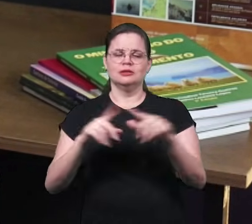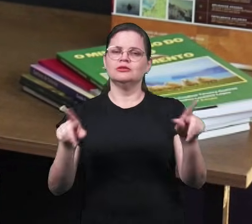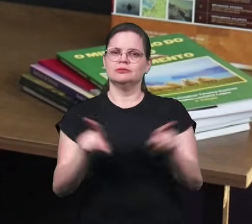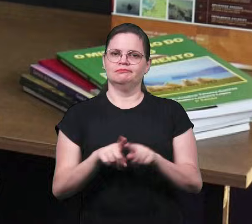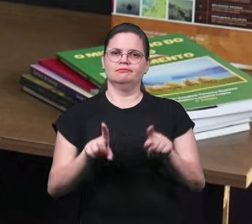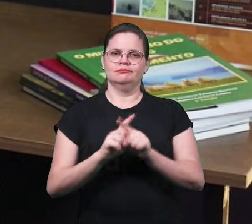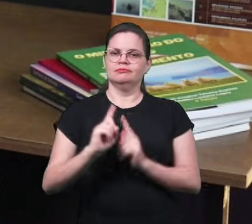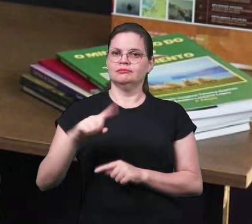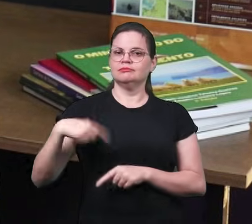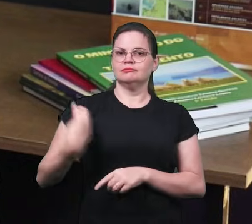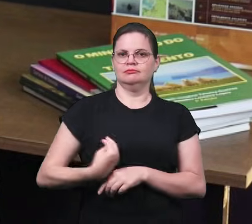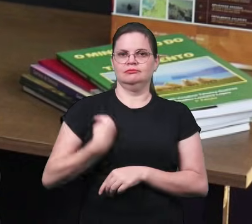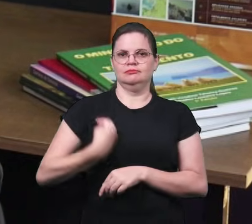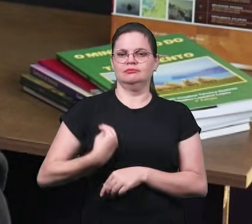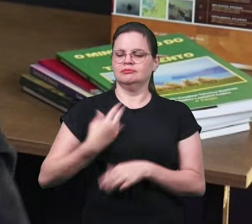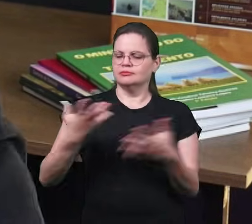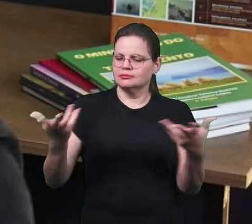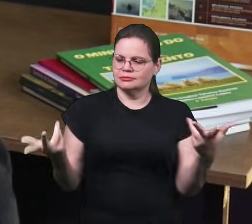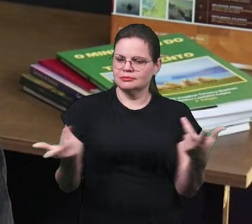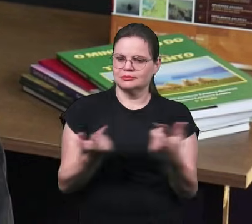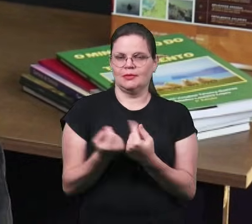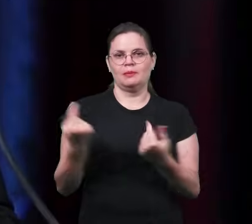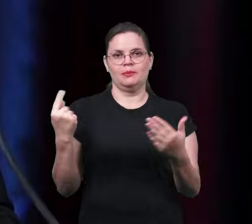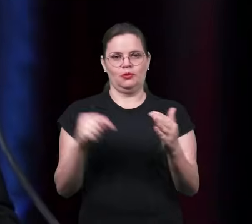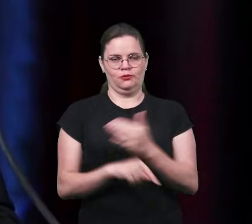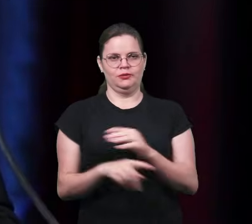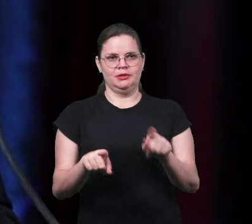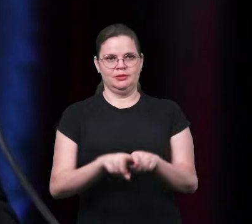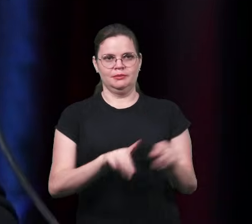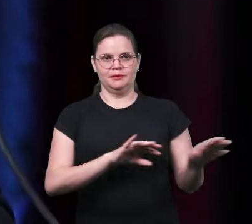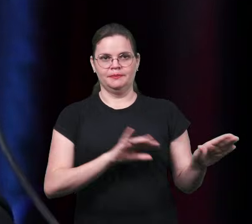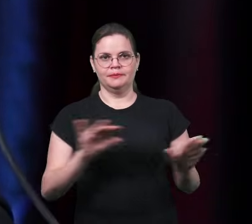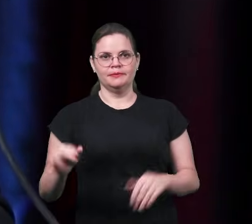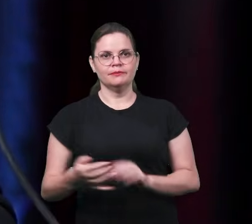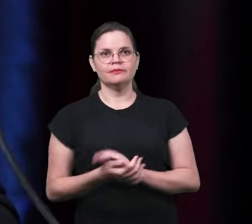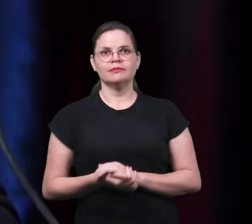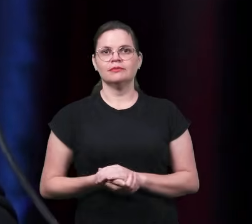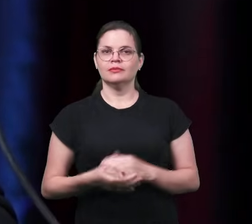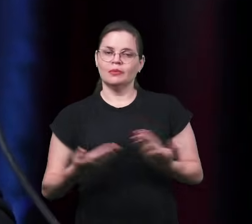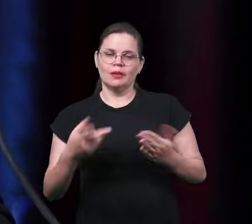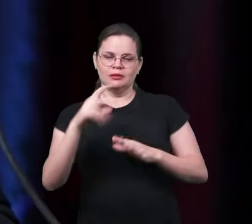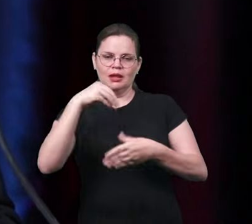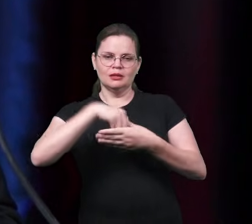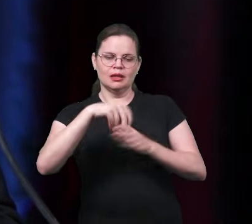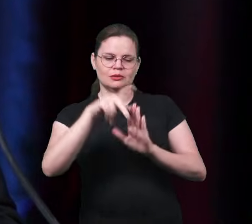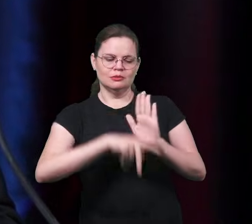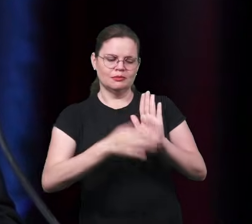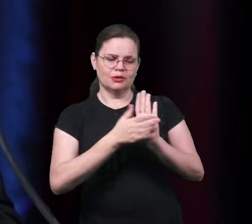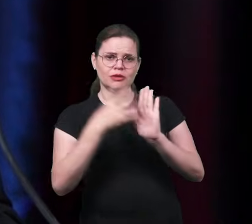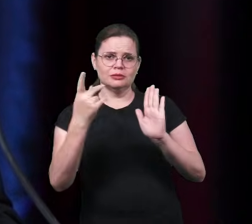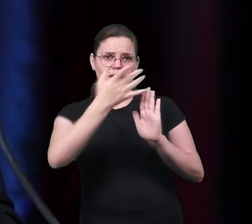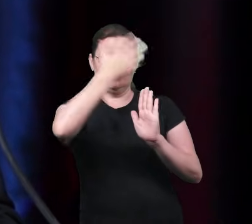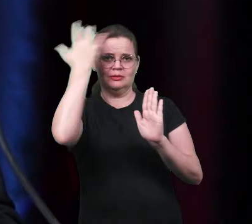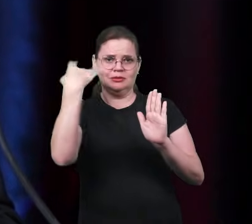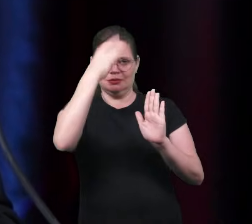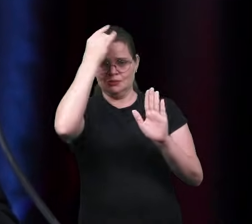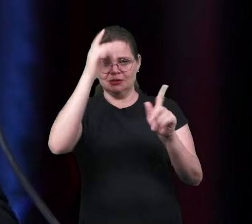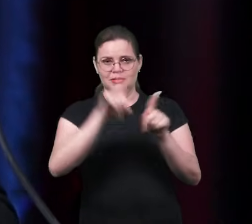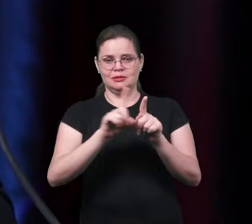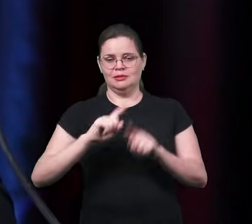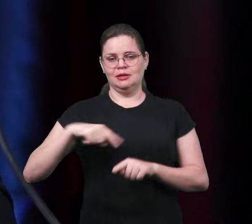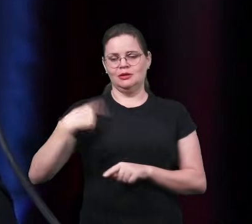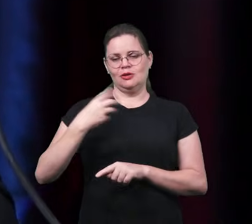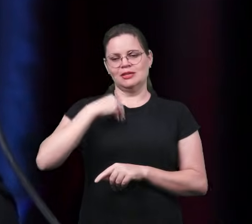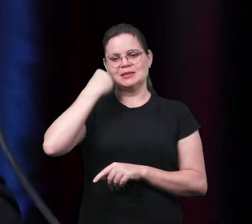uma maneira muito profunda, né? Estamos dentro do projeto, o projeto do Espírito Santo, né? A experiência que nós